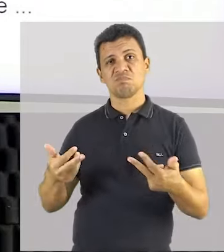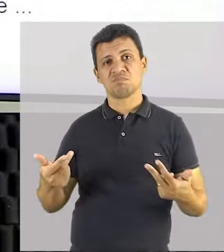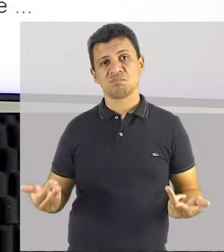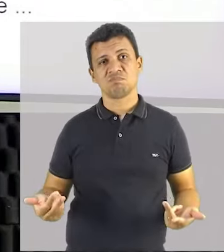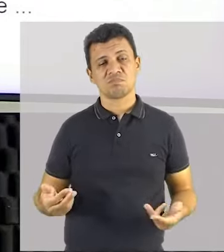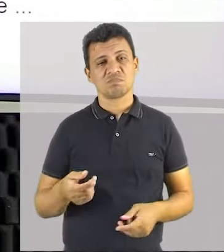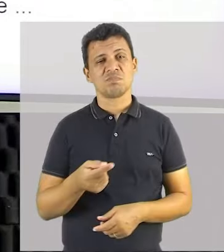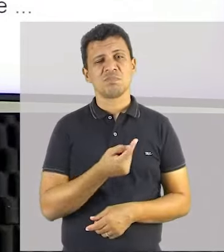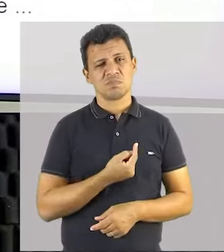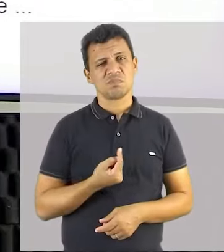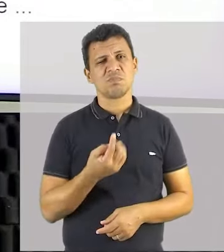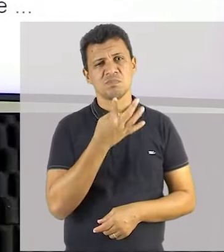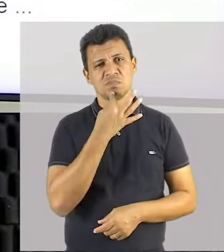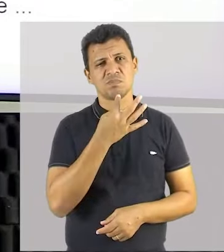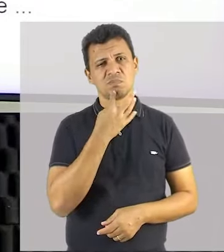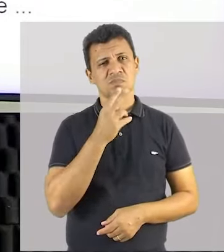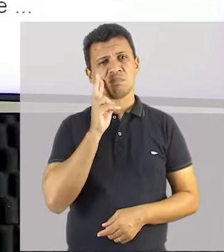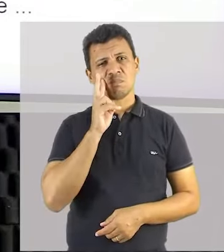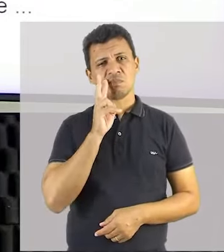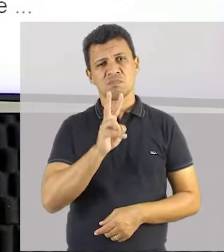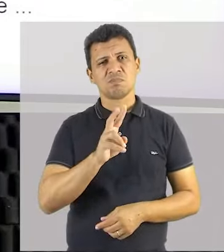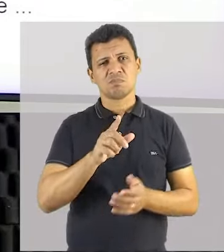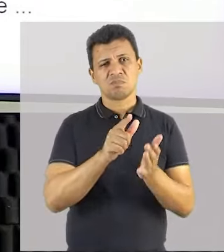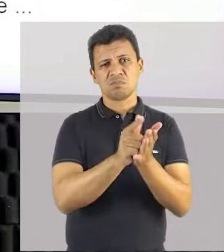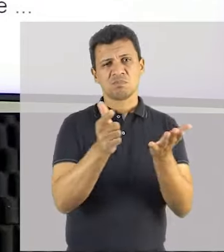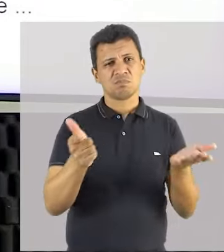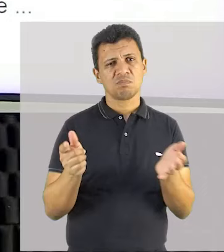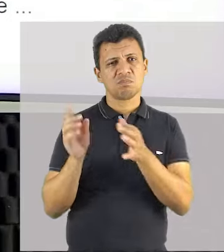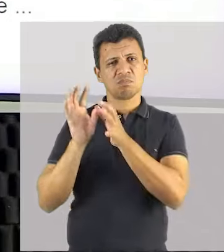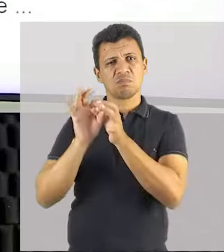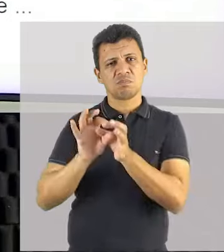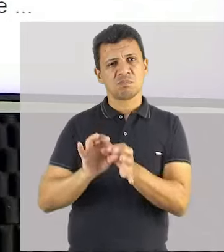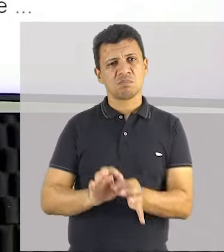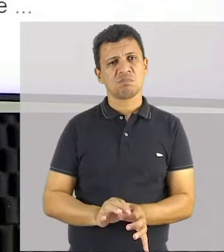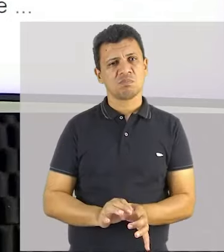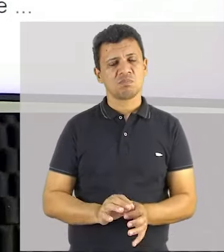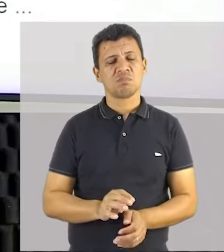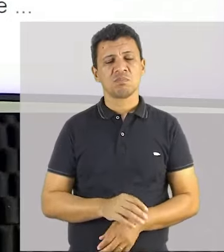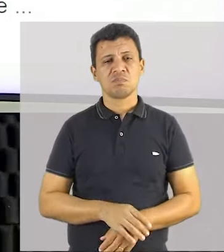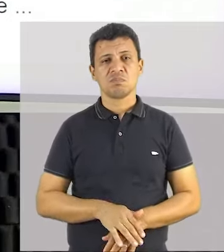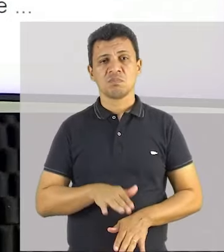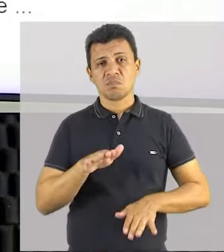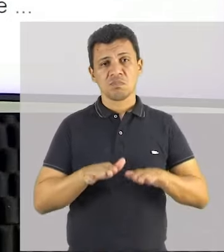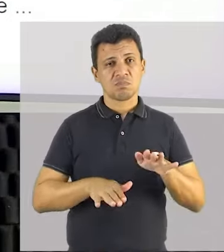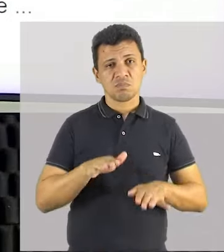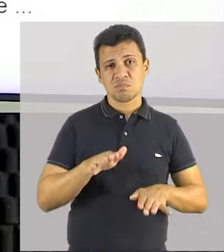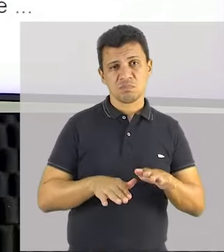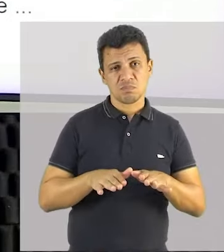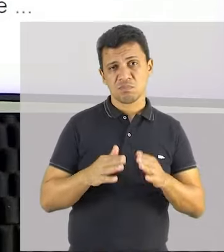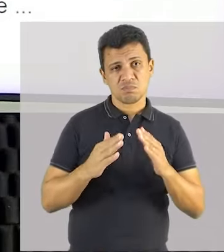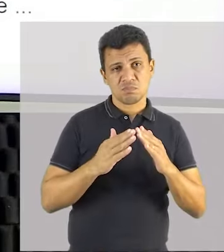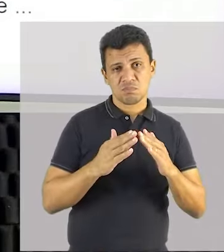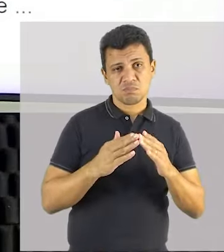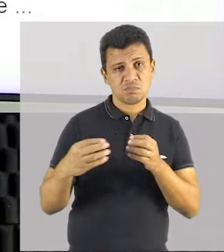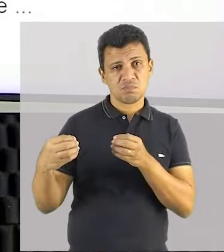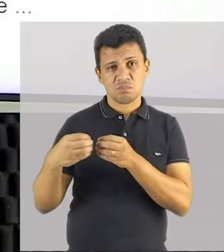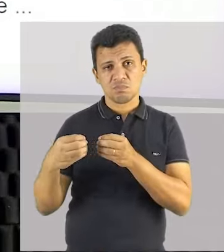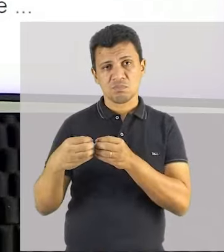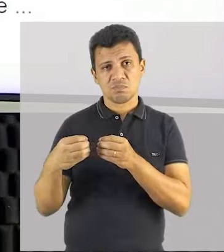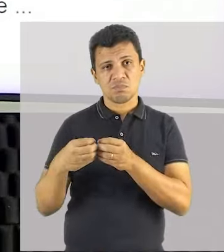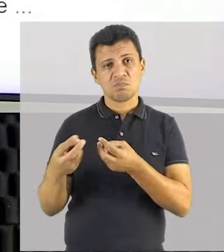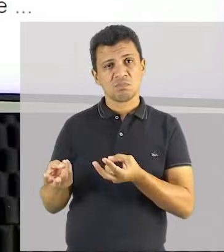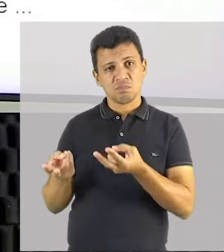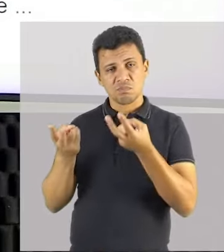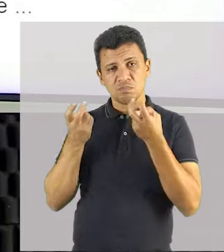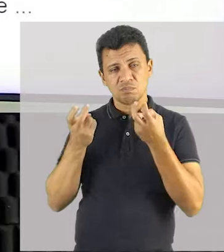gente conhece dos jornais né de de vários contextos né Às vezes até nas proximidades da gente